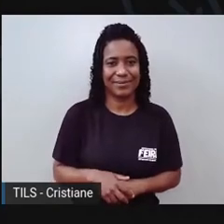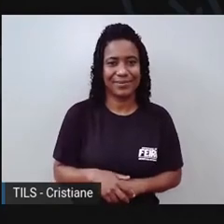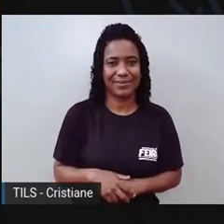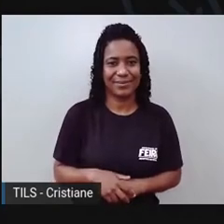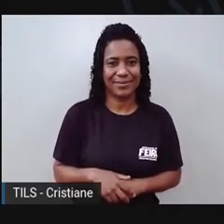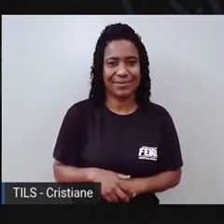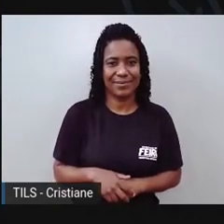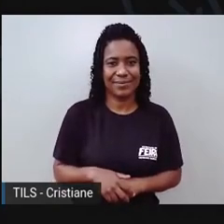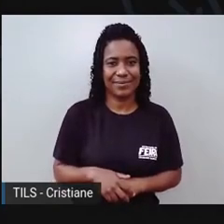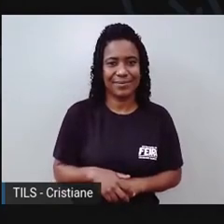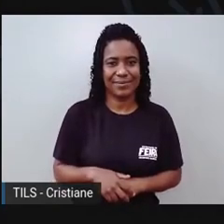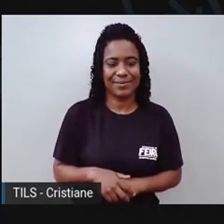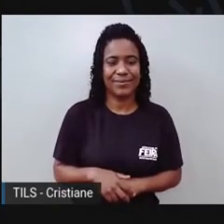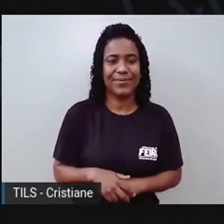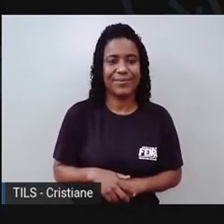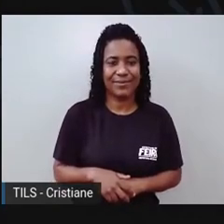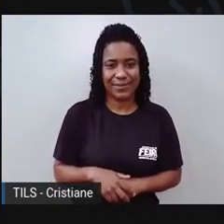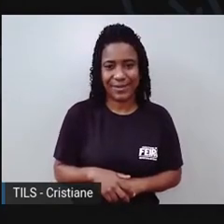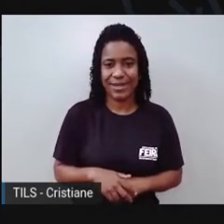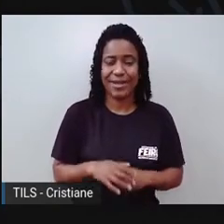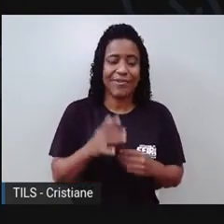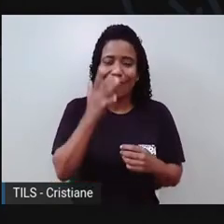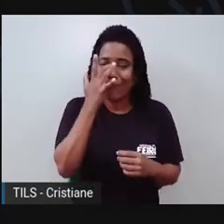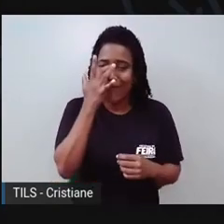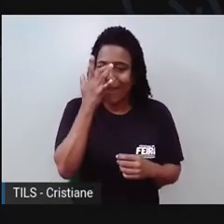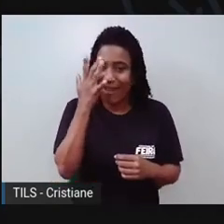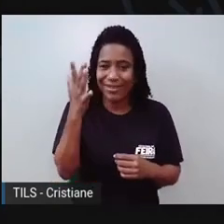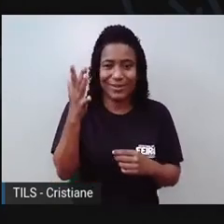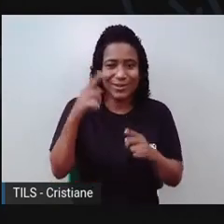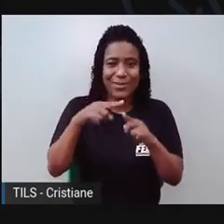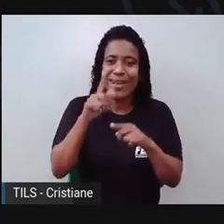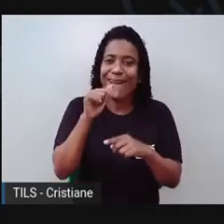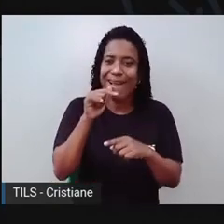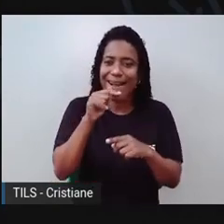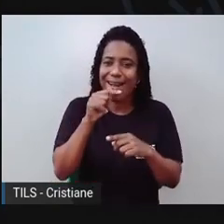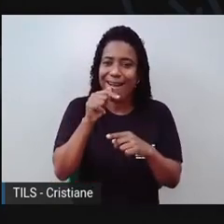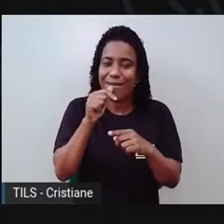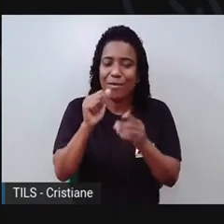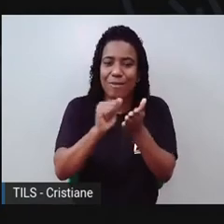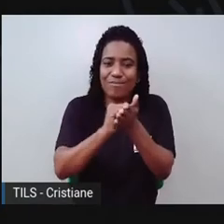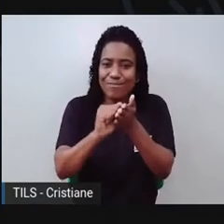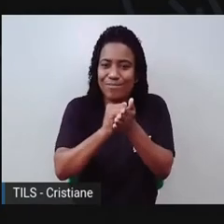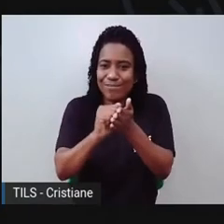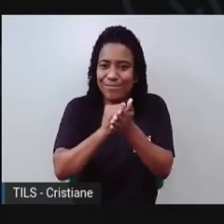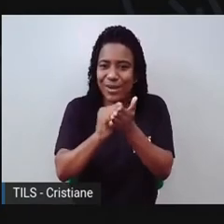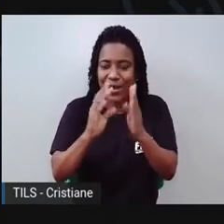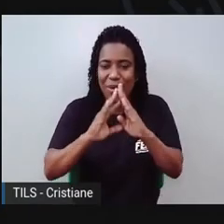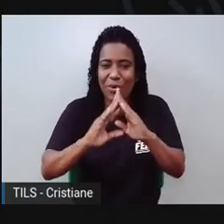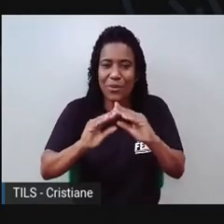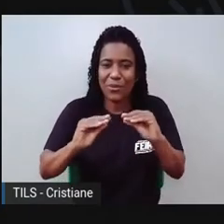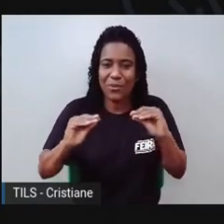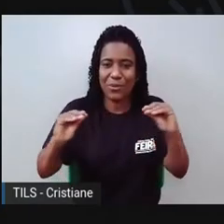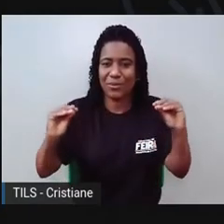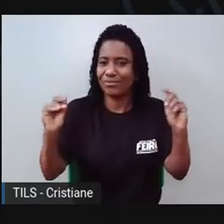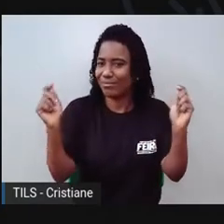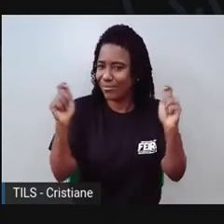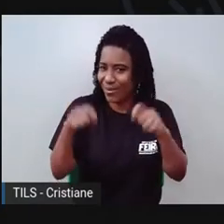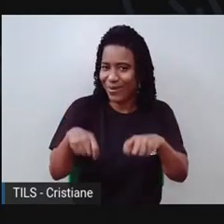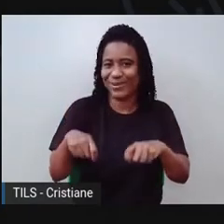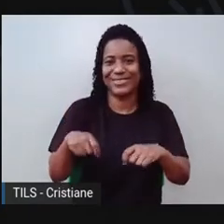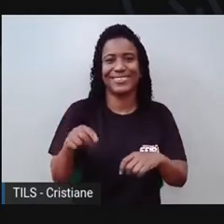é fácil de usar, porque é solúvel em água também. Toda tinta que é solúvel em água pode usar para